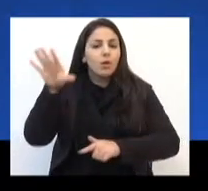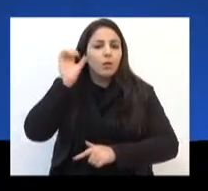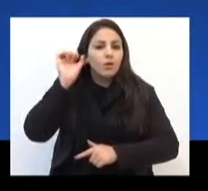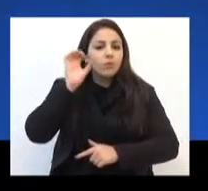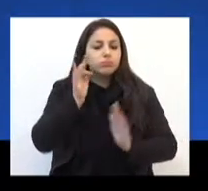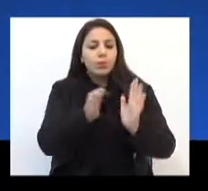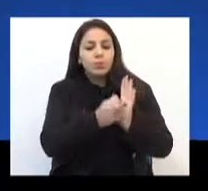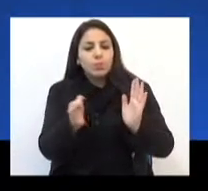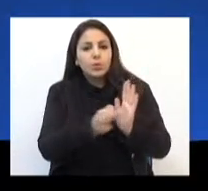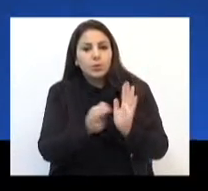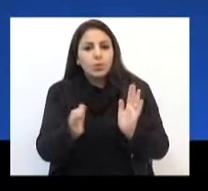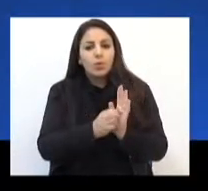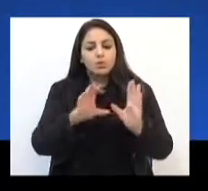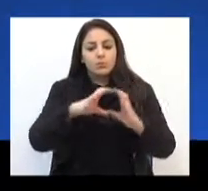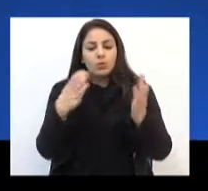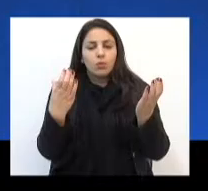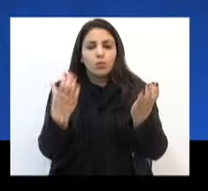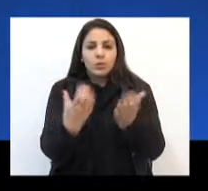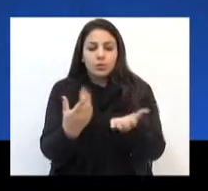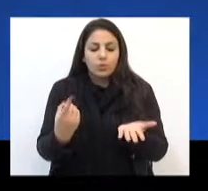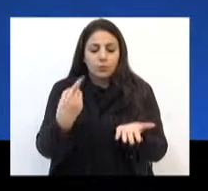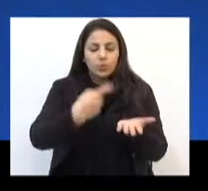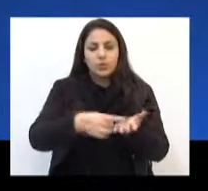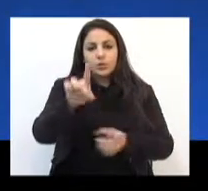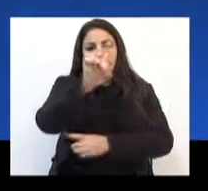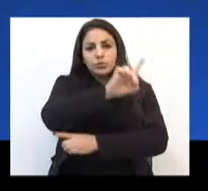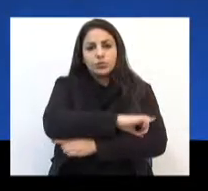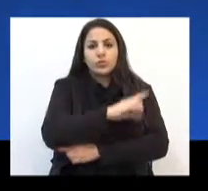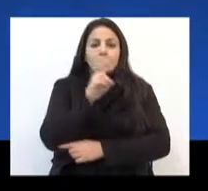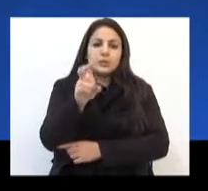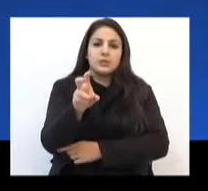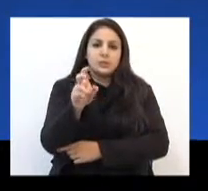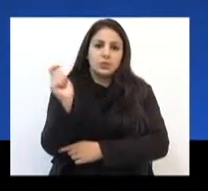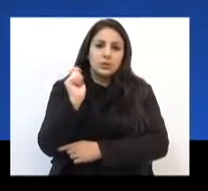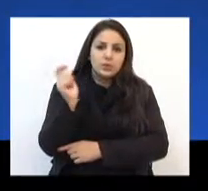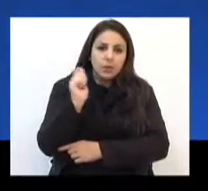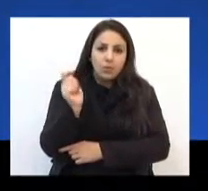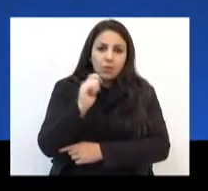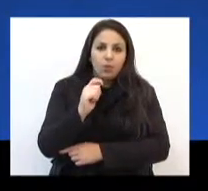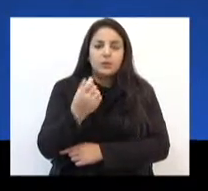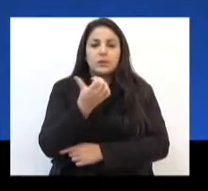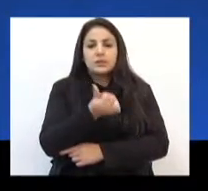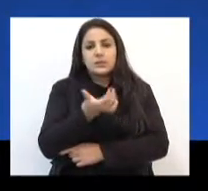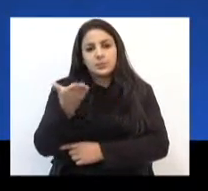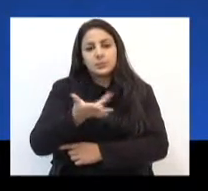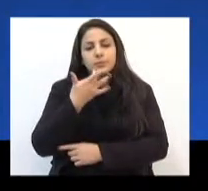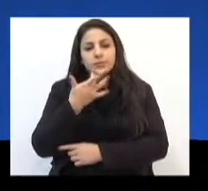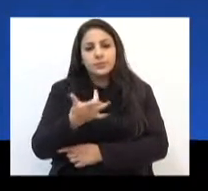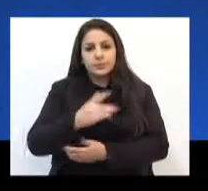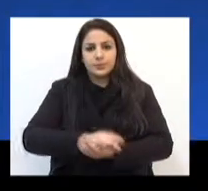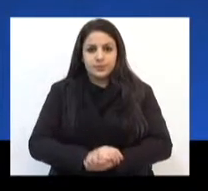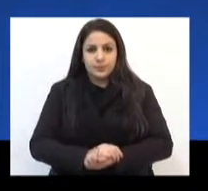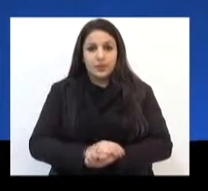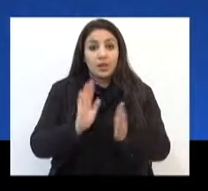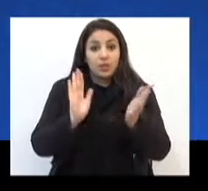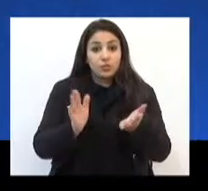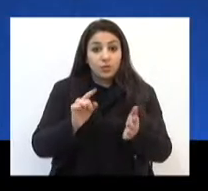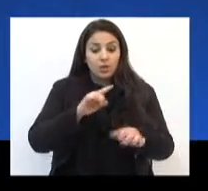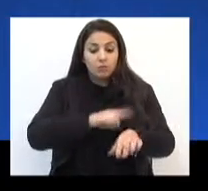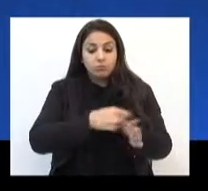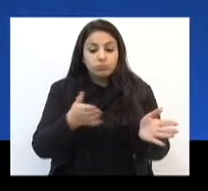pela COTC para análise da Lei de Diretrizes Orçamentárias. A estimativa do governo municipal